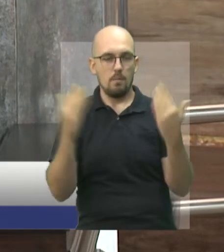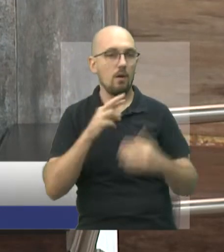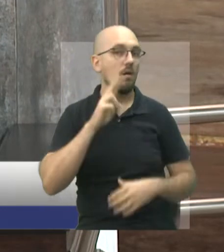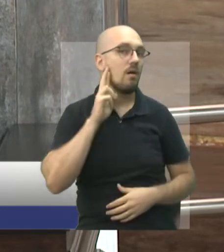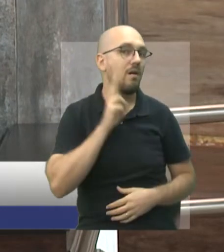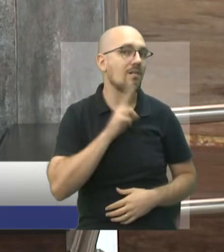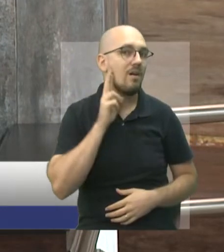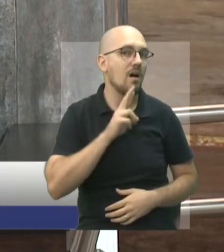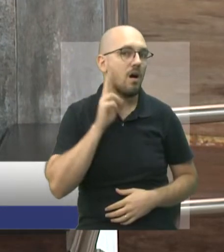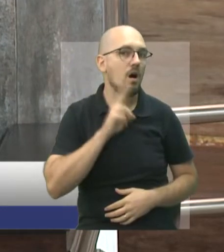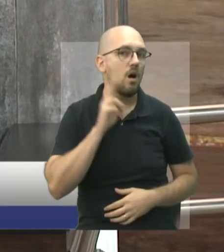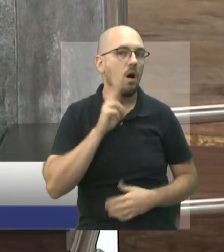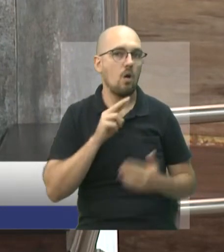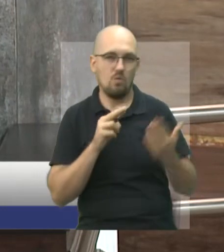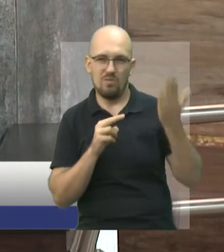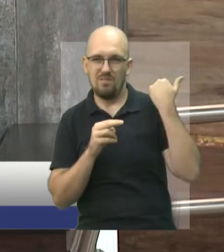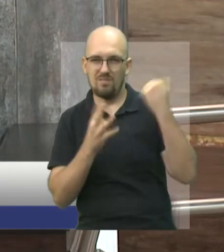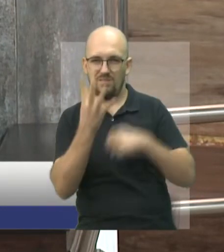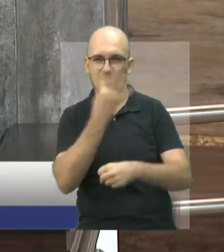eleição passada,